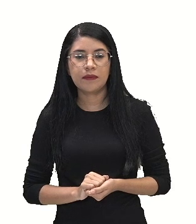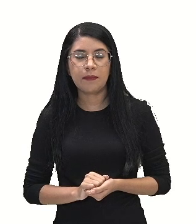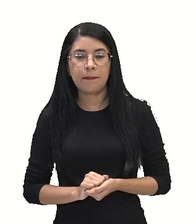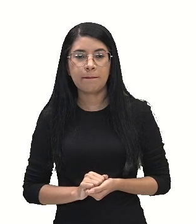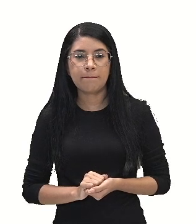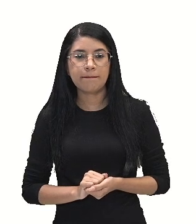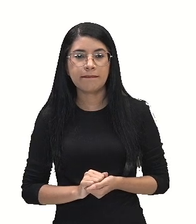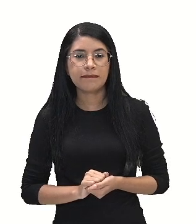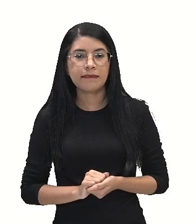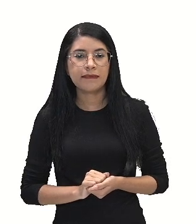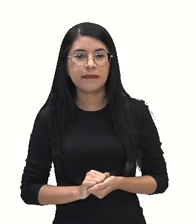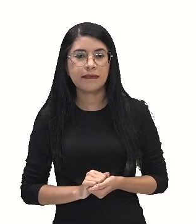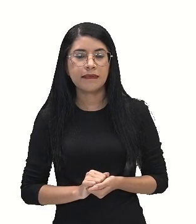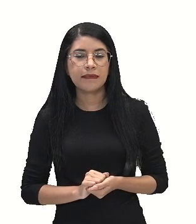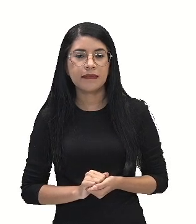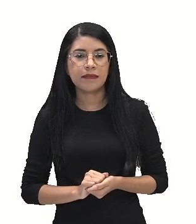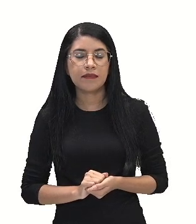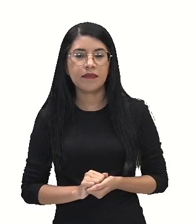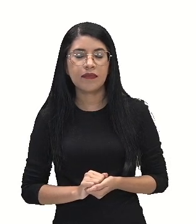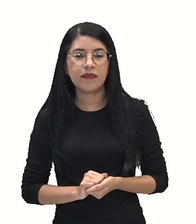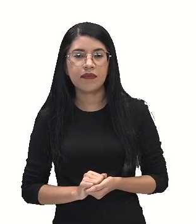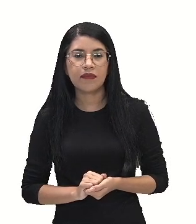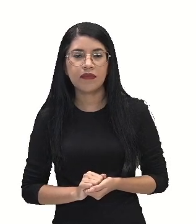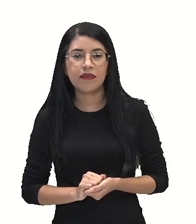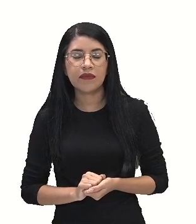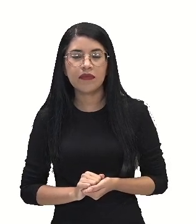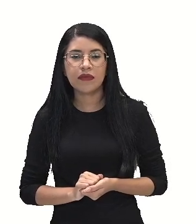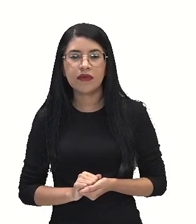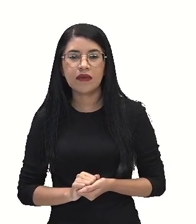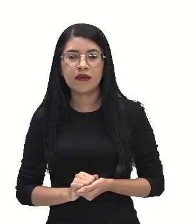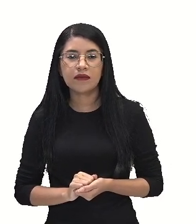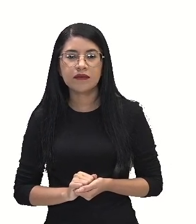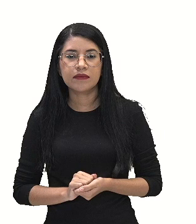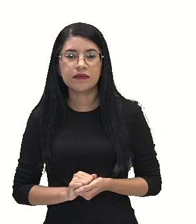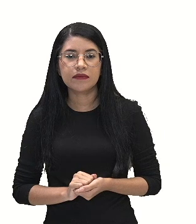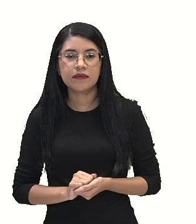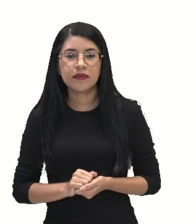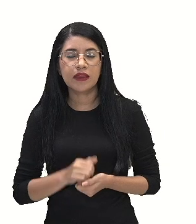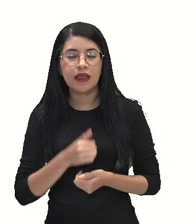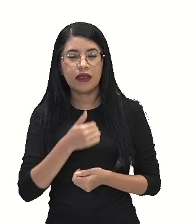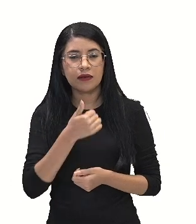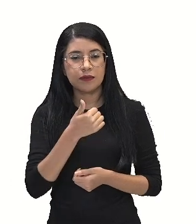a 64, vamos logo resolver aqui nessa adição, que vai dar 164,